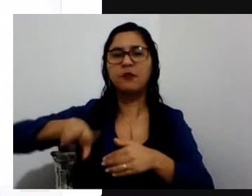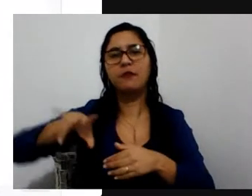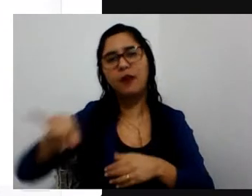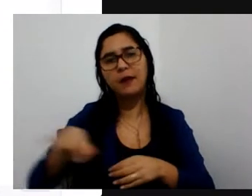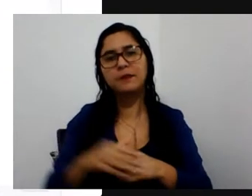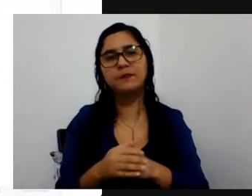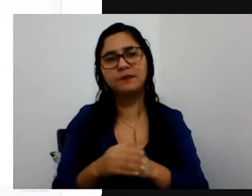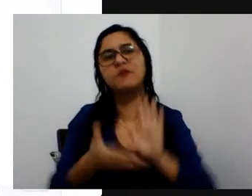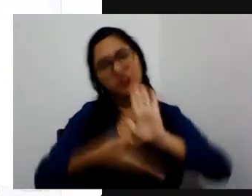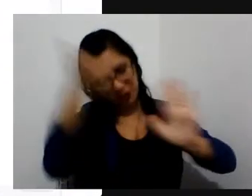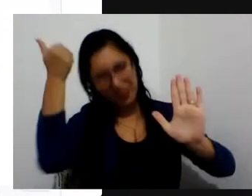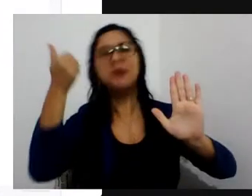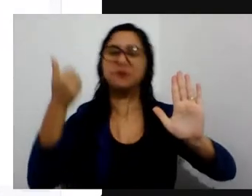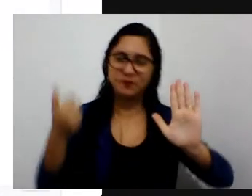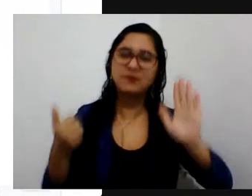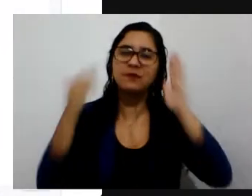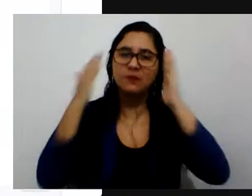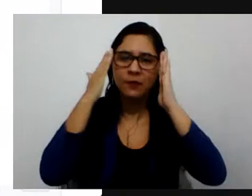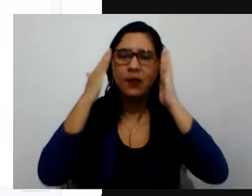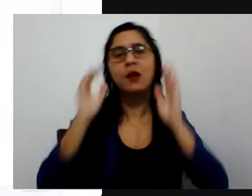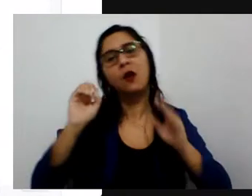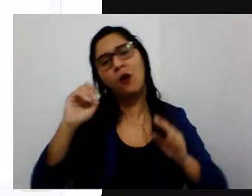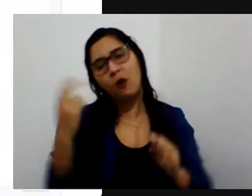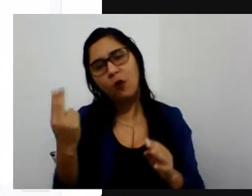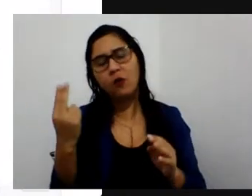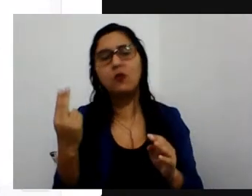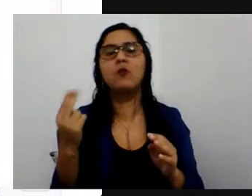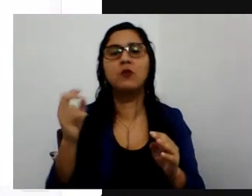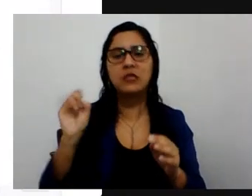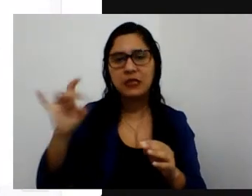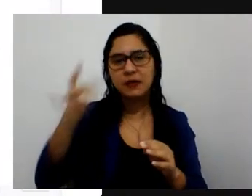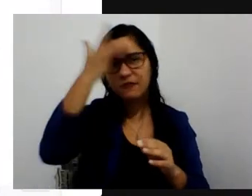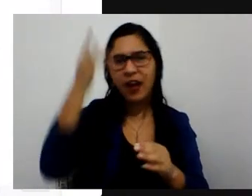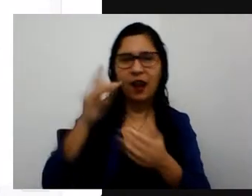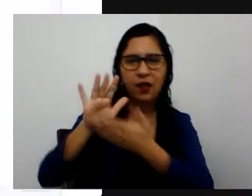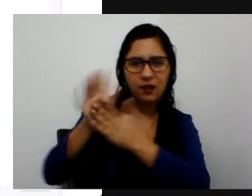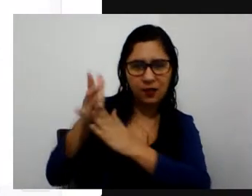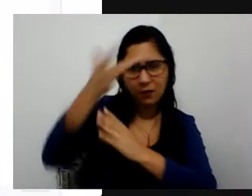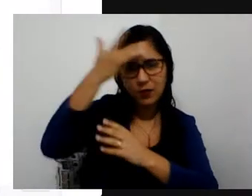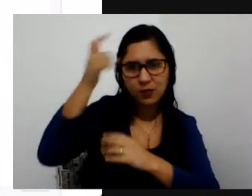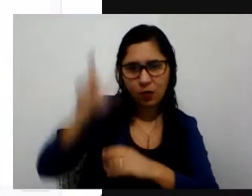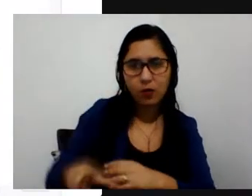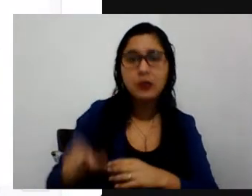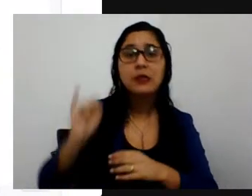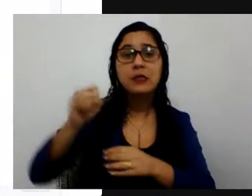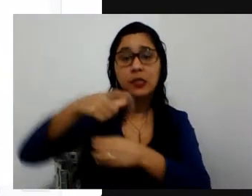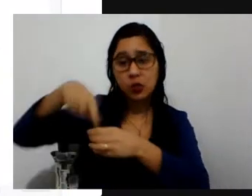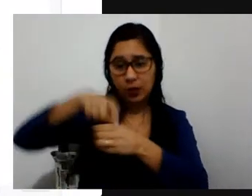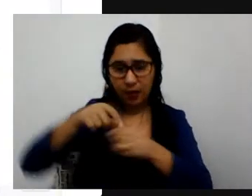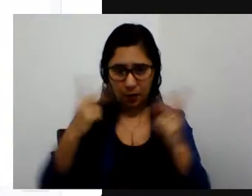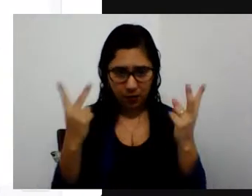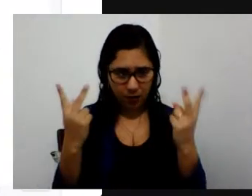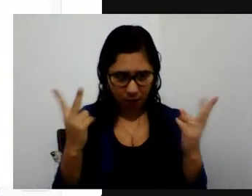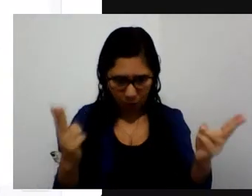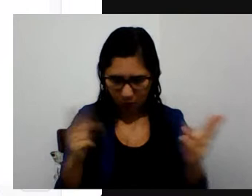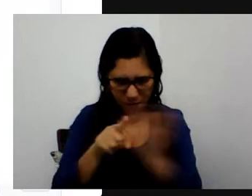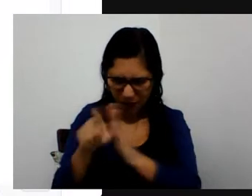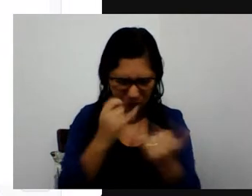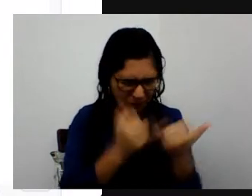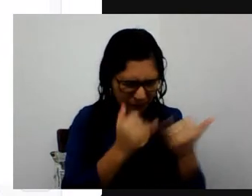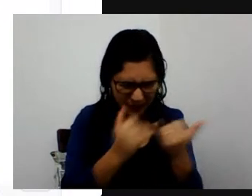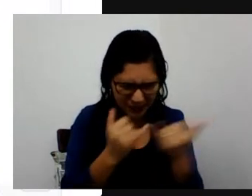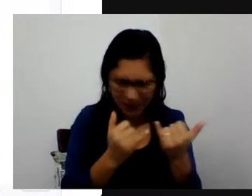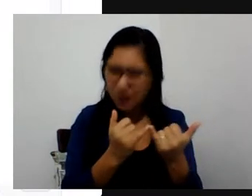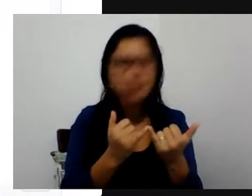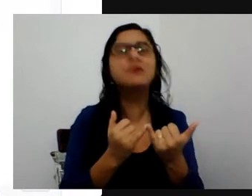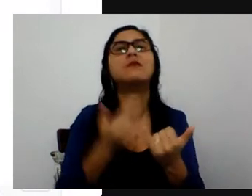favorecimento ou desfavorecimento de alguma das candidaturas. Em caso de sorteio de perguntas semelhantes às já respondidas, um novo sorteio